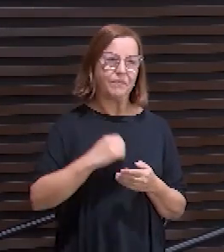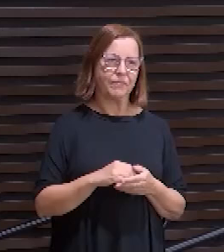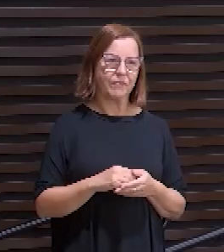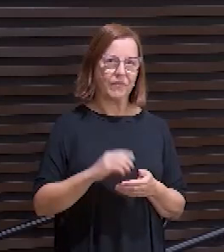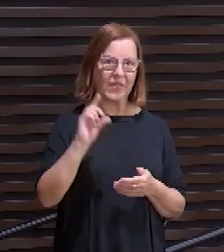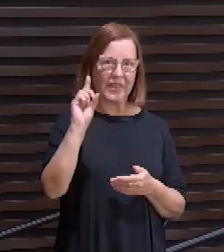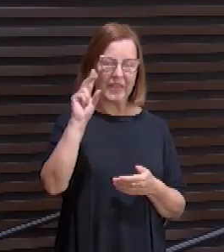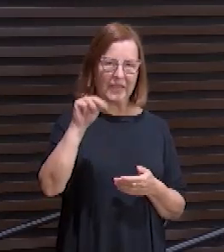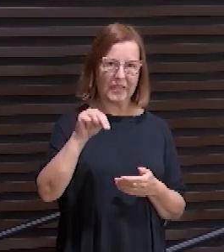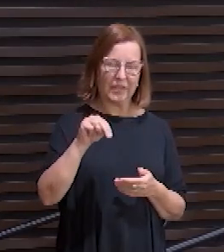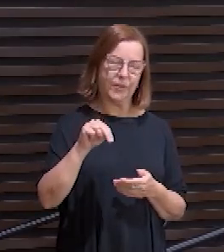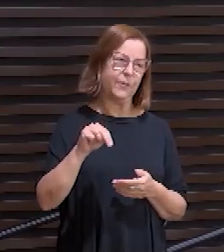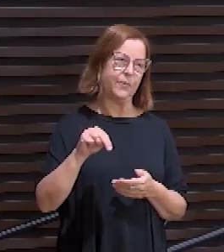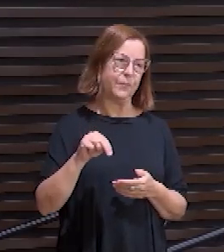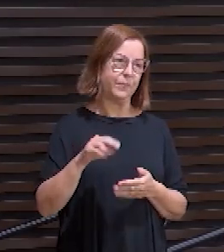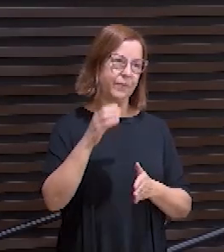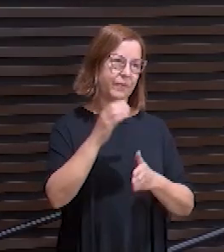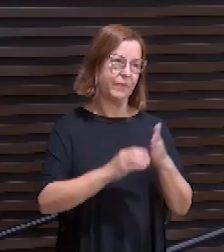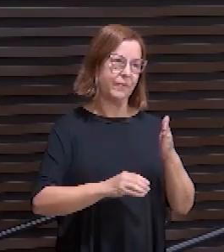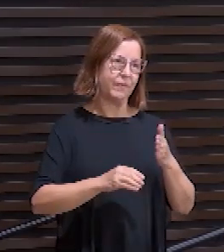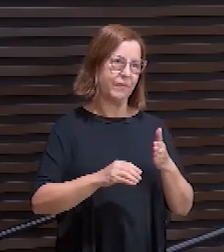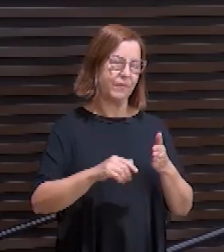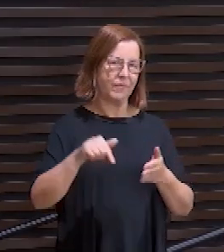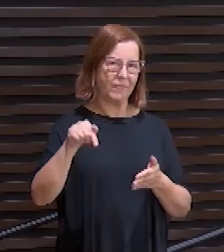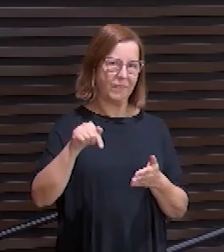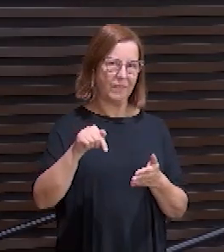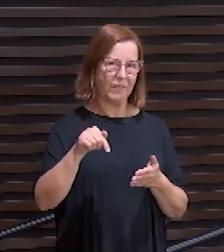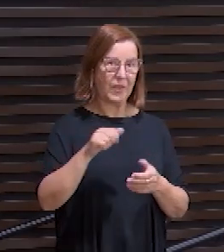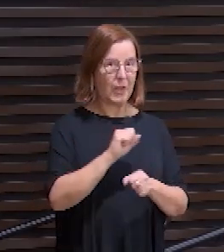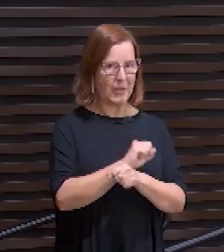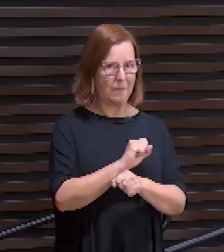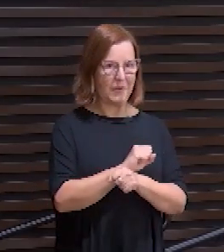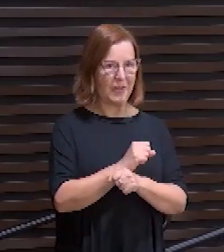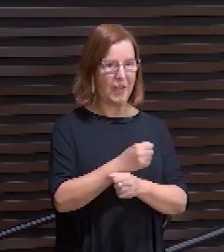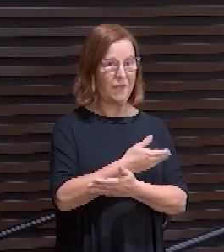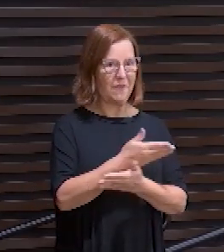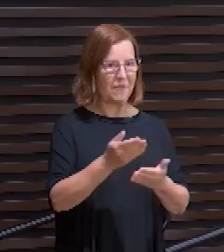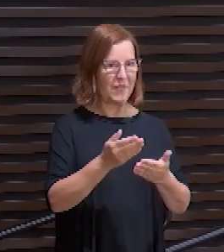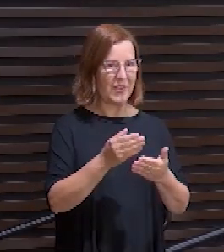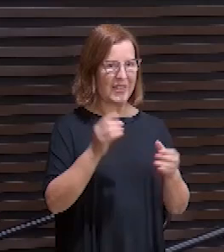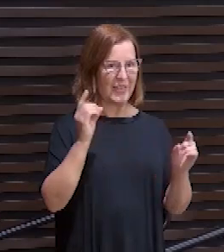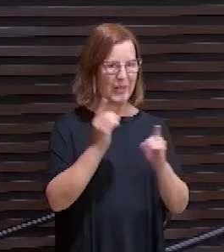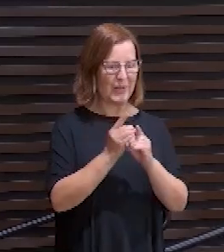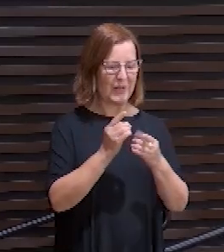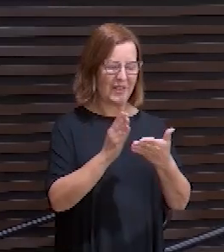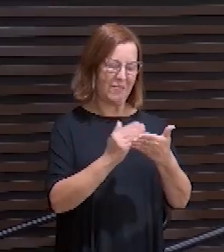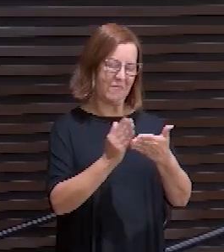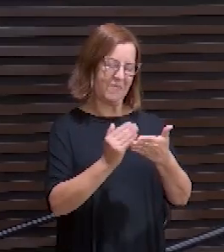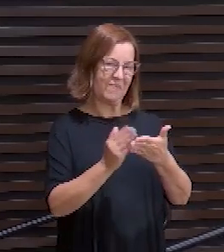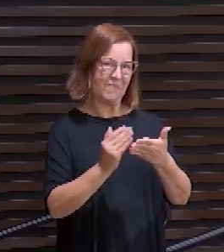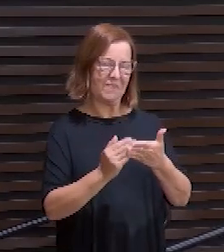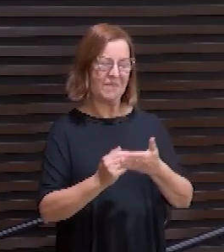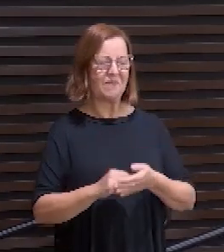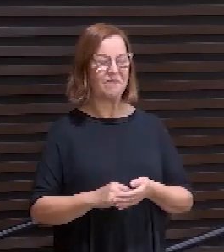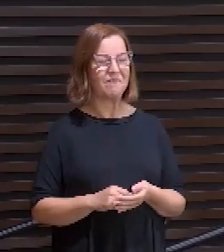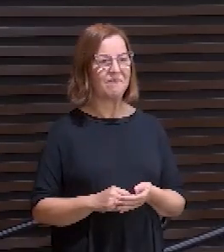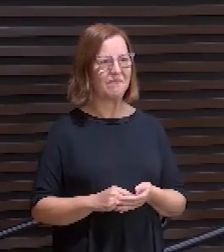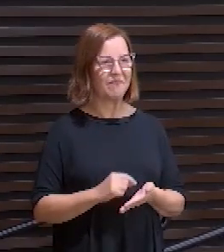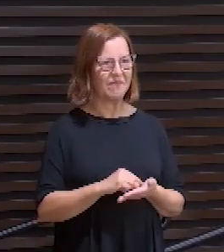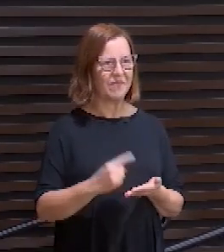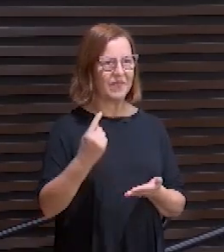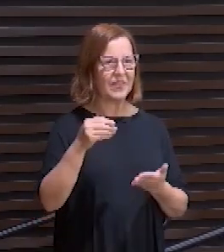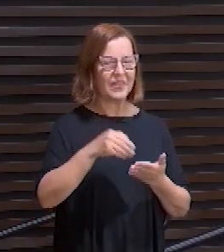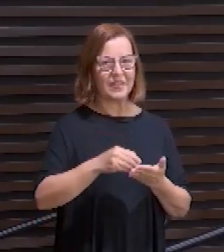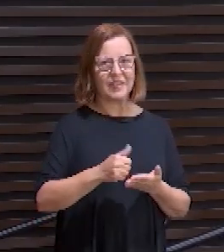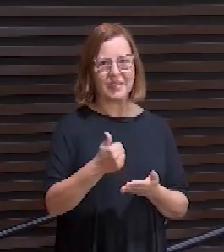Daniel capítulo 7, vou esperar todos chegarem. Daniel capítulo 7, versos 1 a